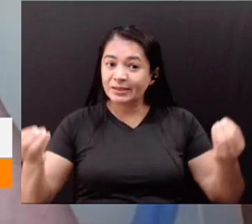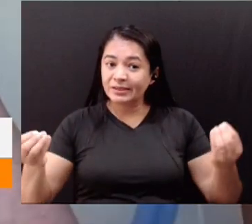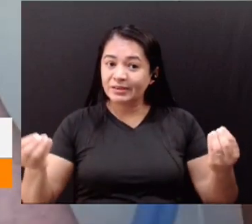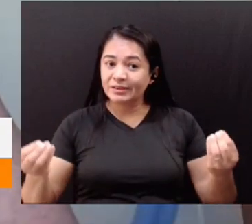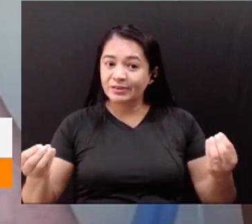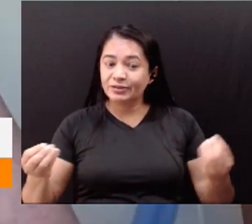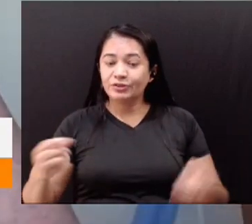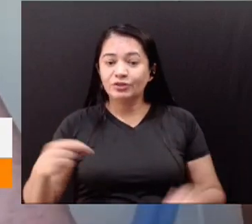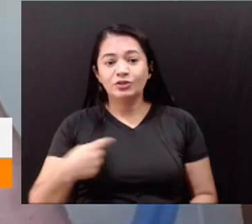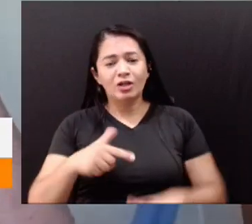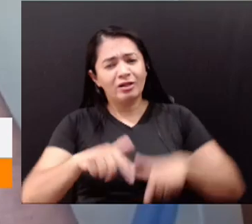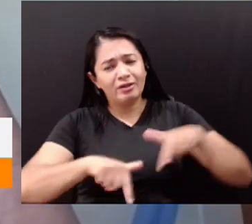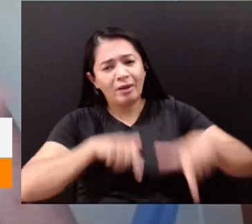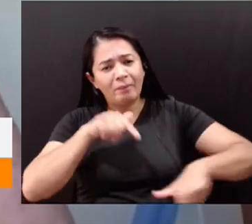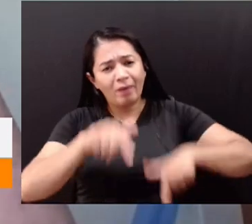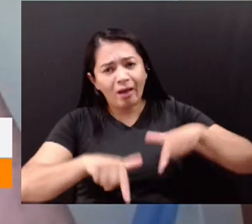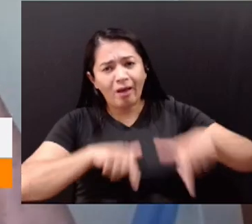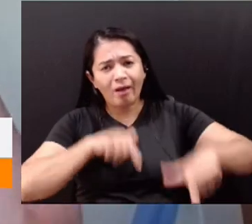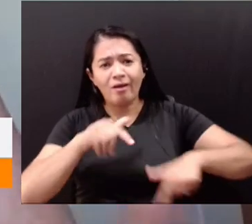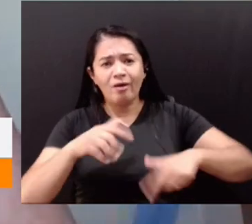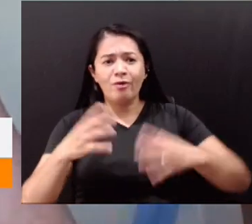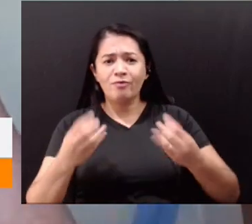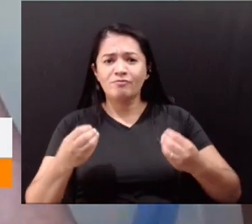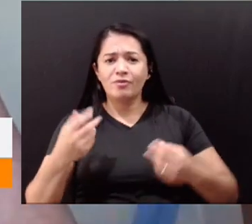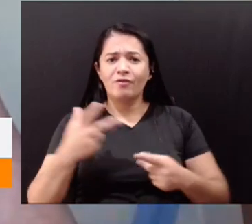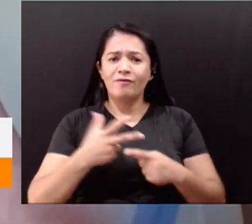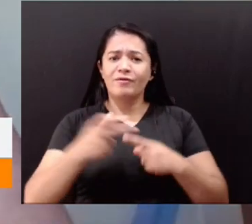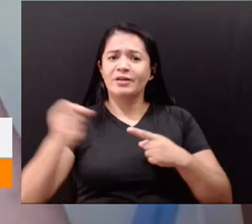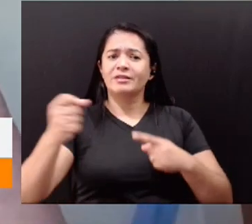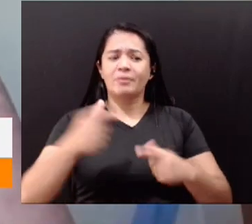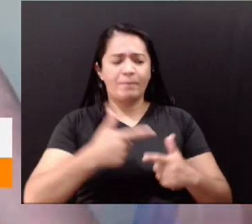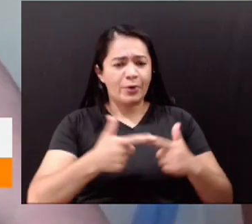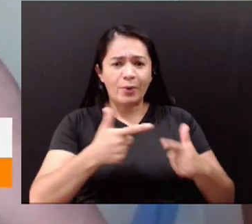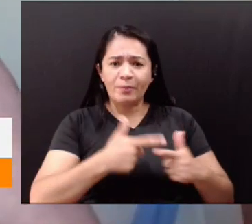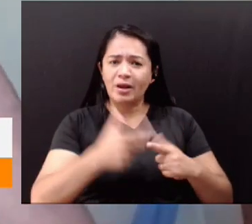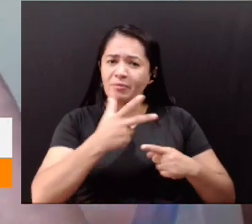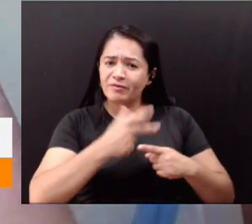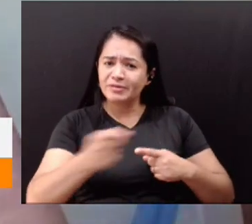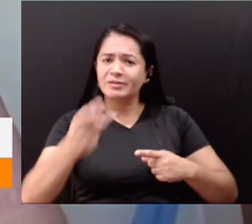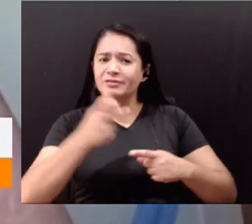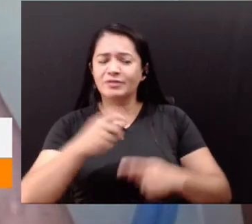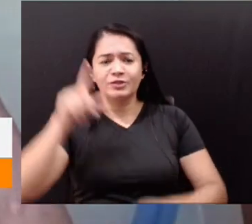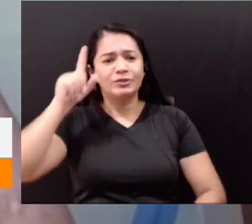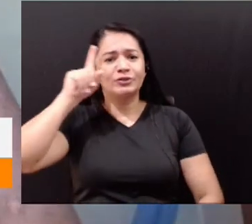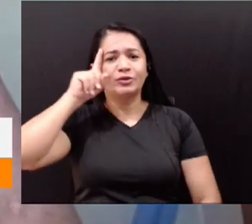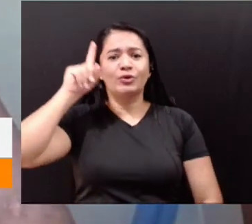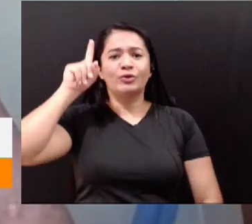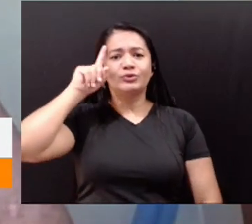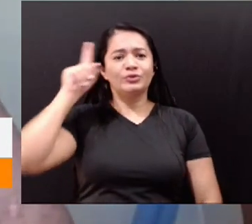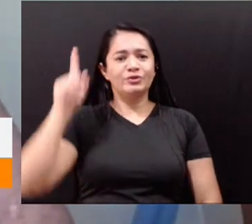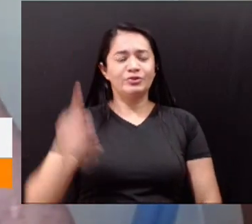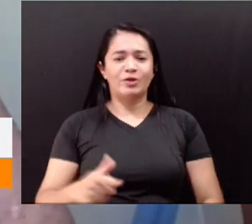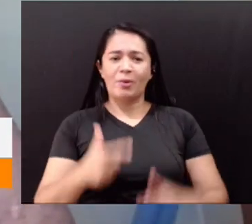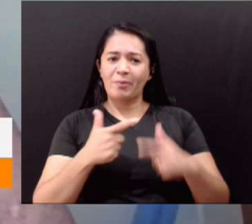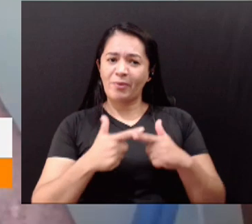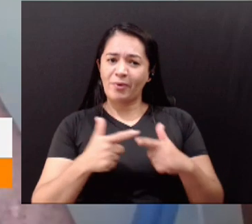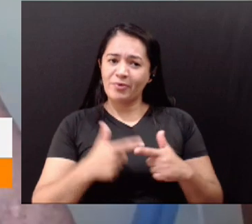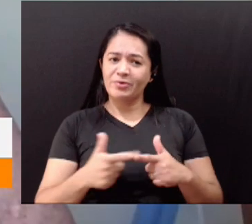nisso, vencendo o problema a cada dia, ultrapassando o problema a cada